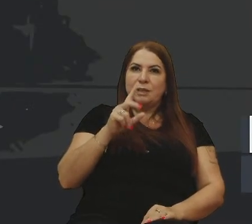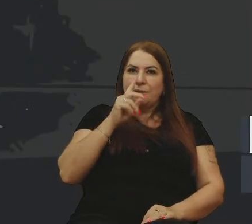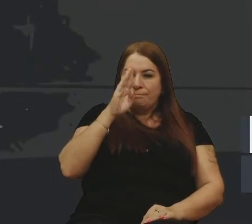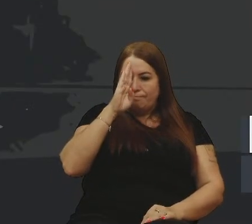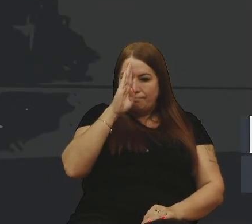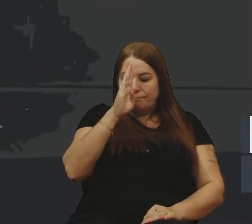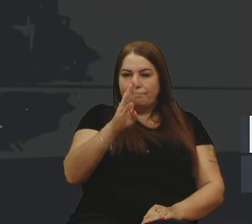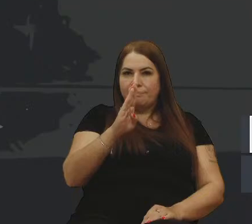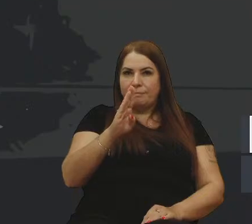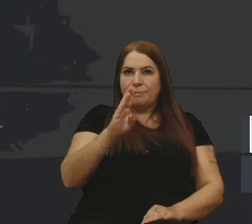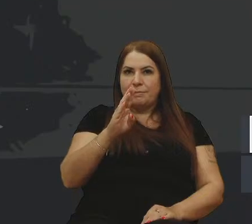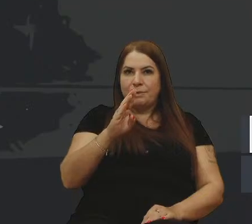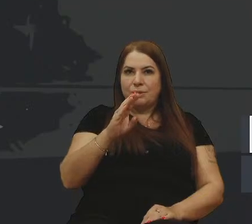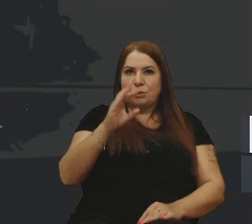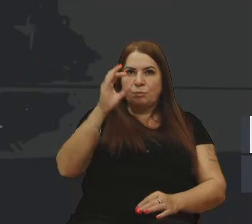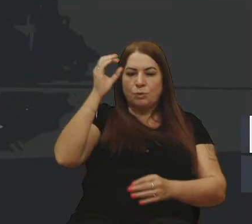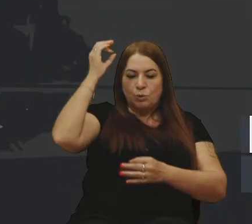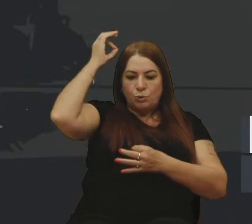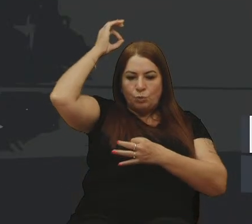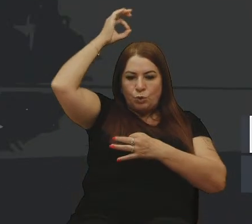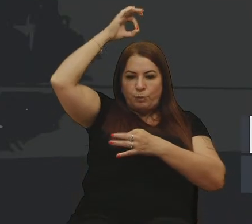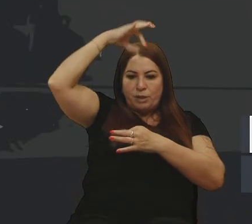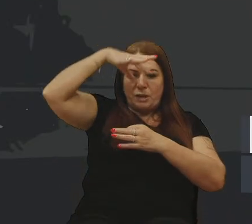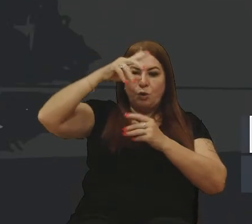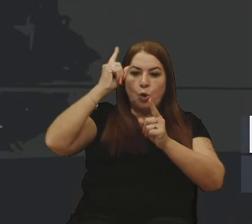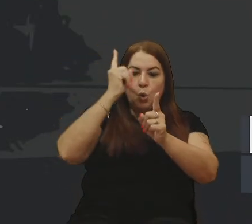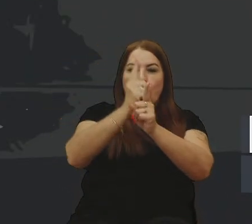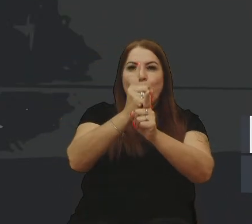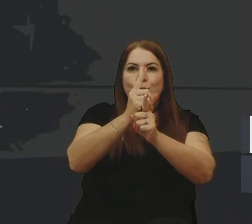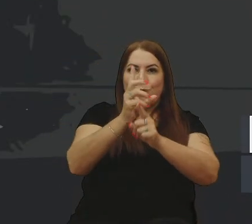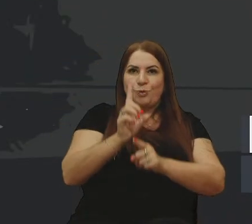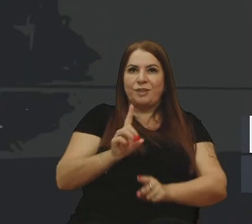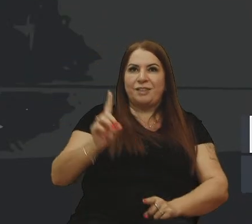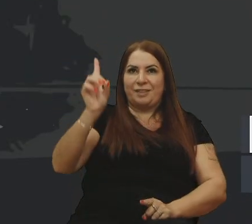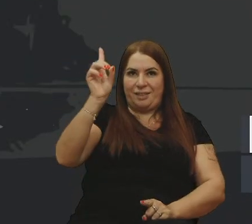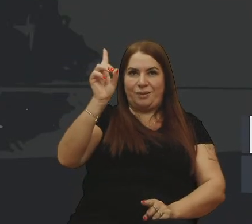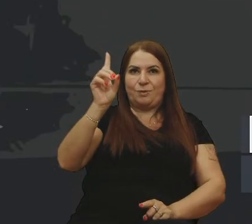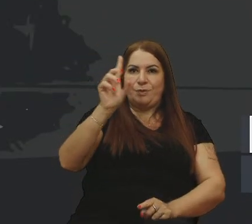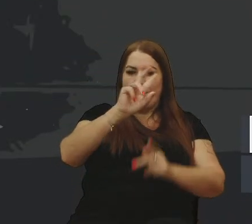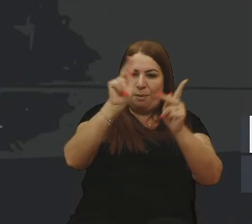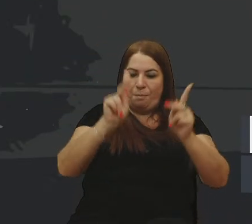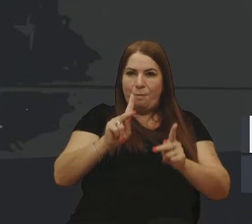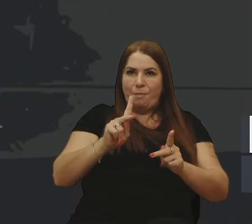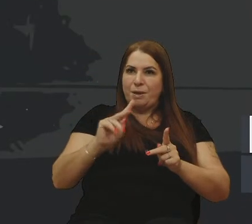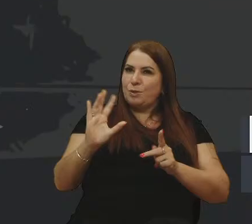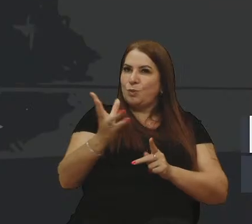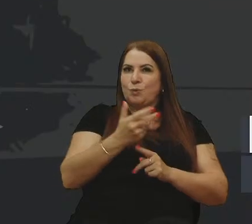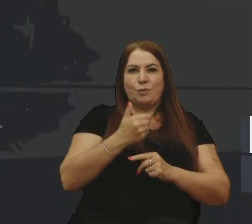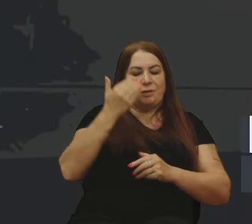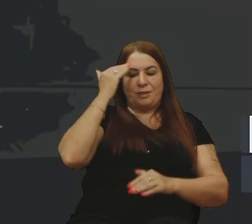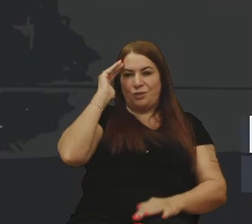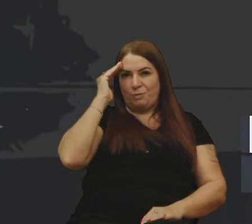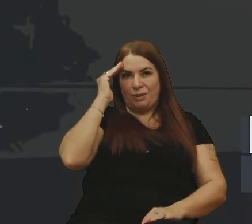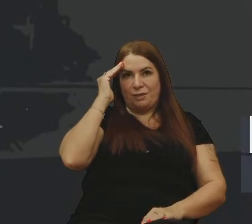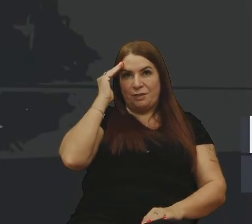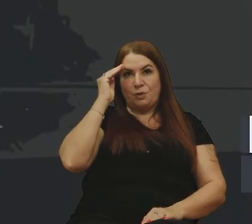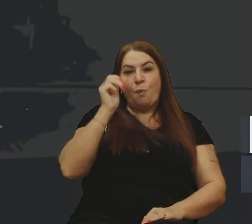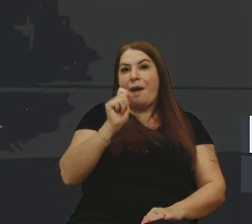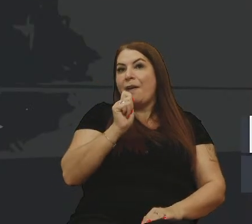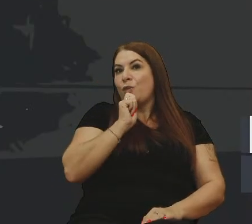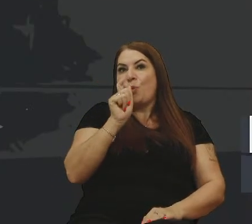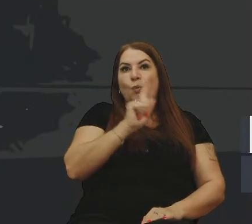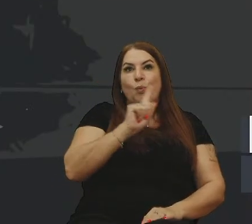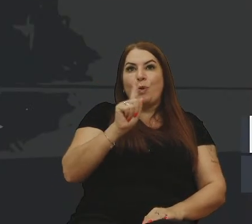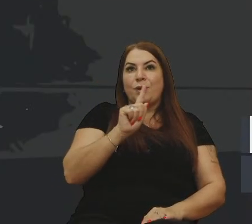minha espiritualidade, eu encontro Deus, e isso me traz exatamente isso, a paz que excede todo entendimento. Então, não é à toa que eu trouxe um salmo